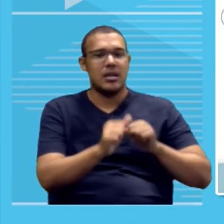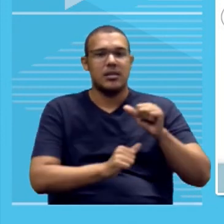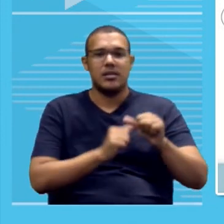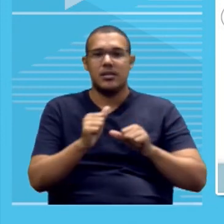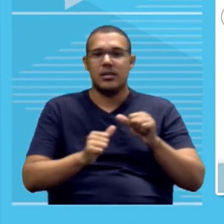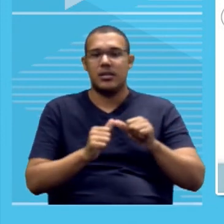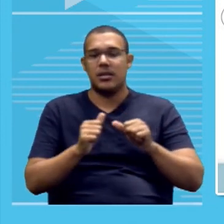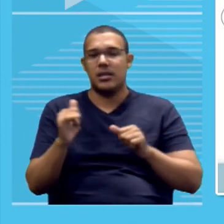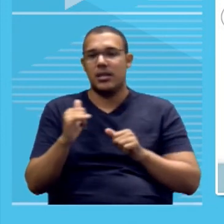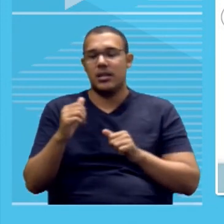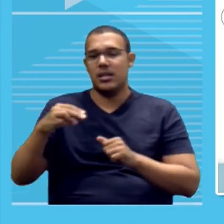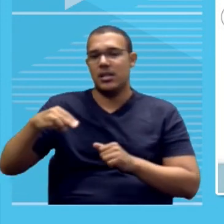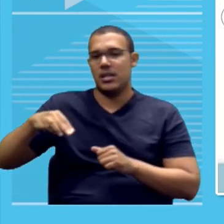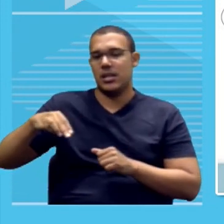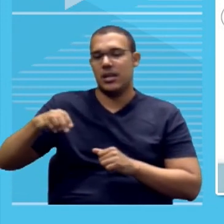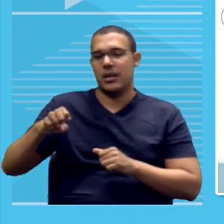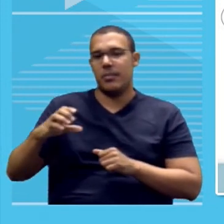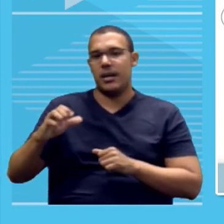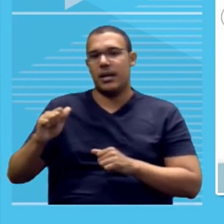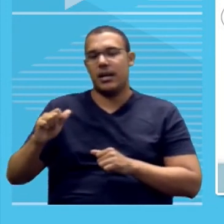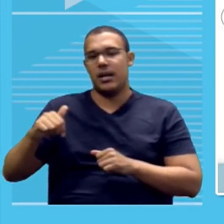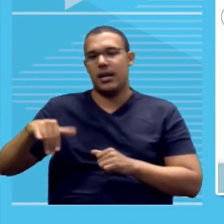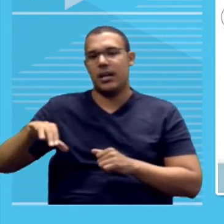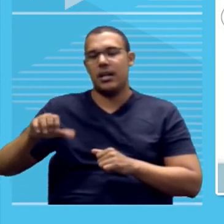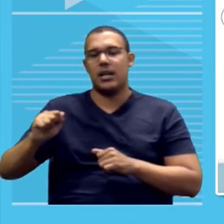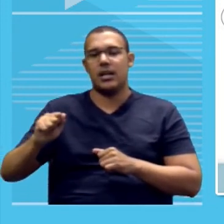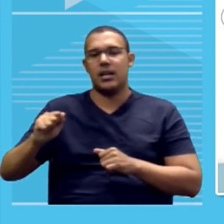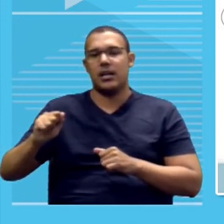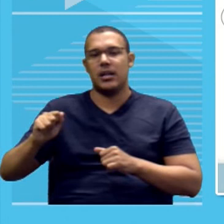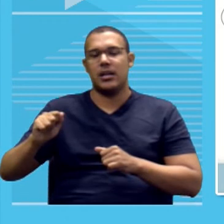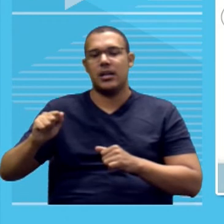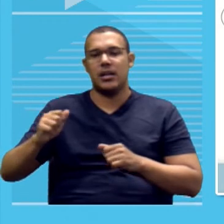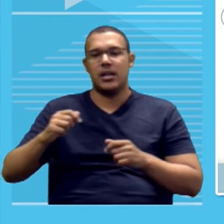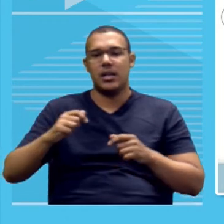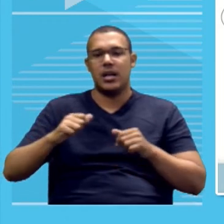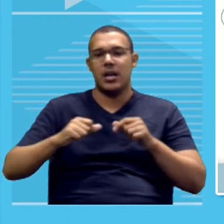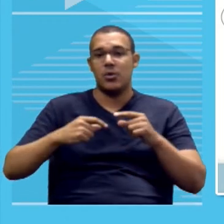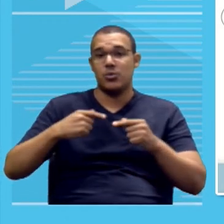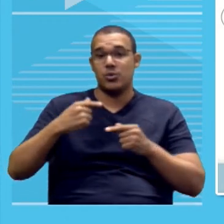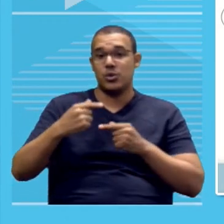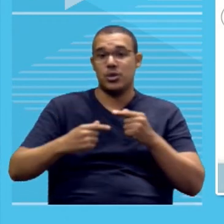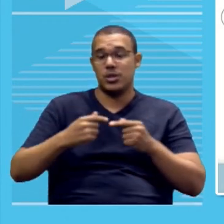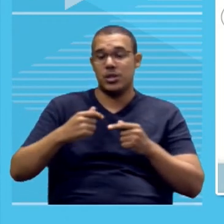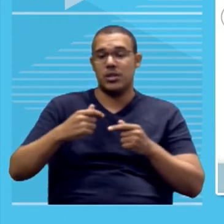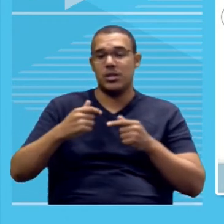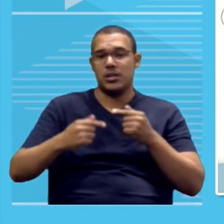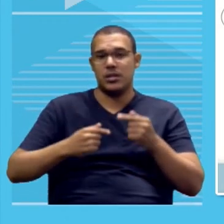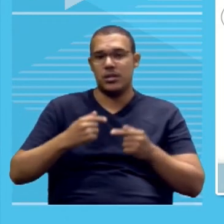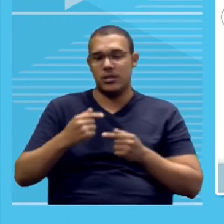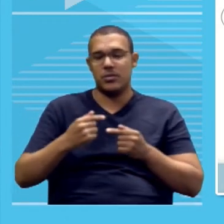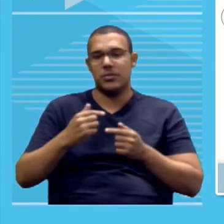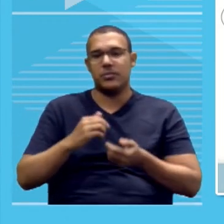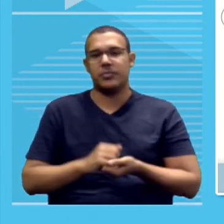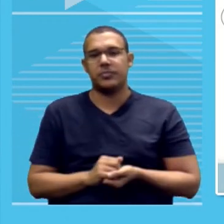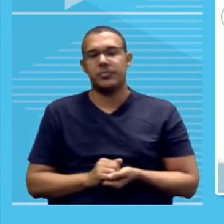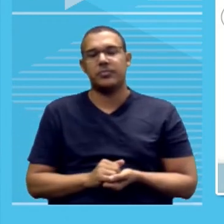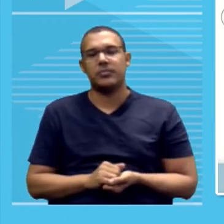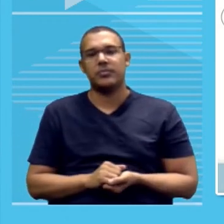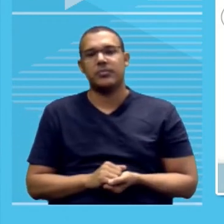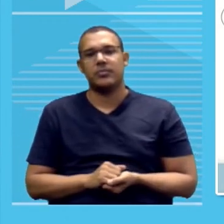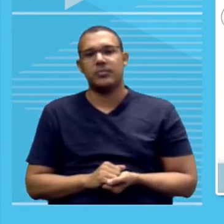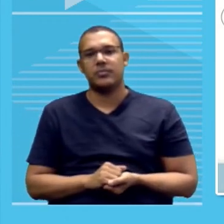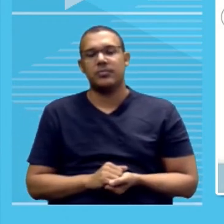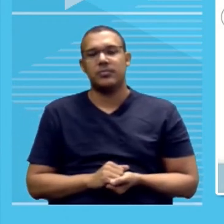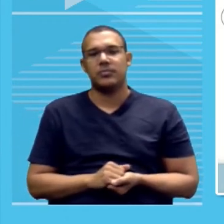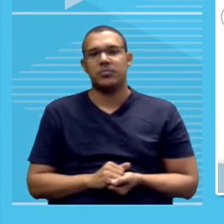em energia mecânica, que seria a rotação dos pneus aí de um determinado carro, certo? Aquilo ali